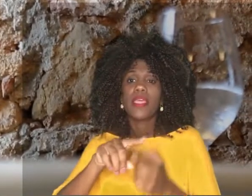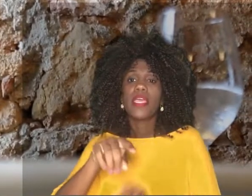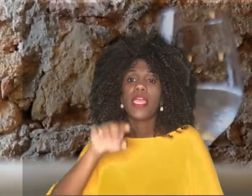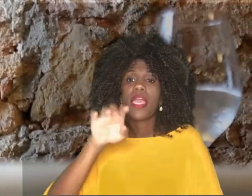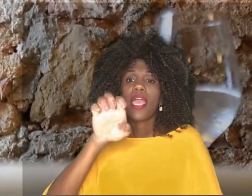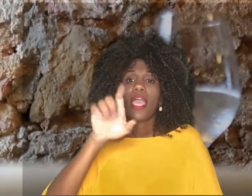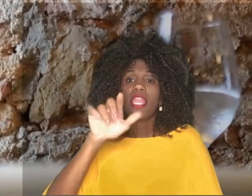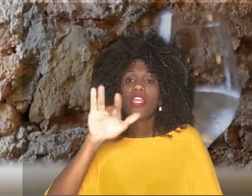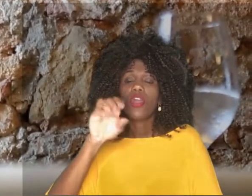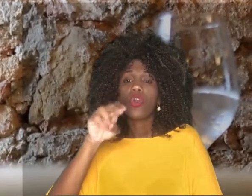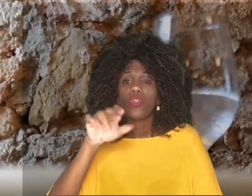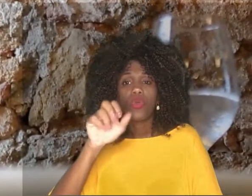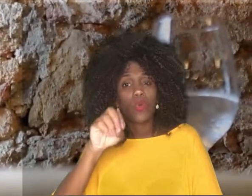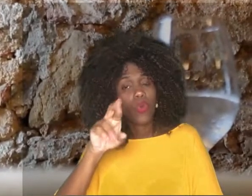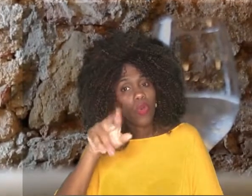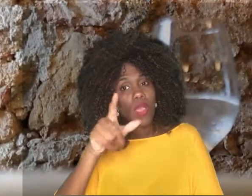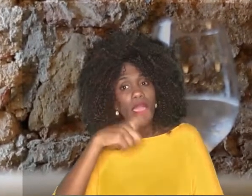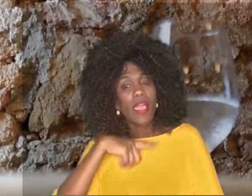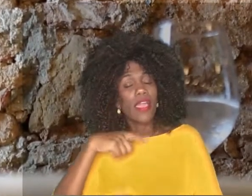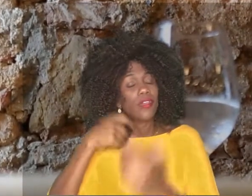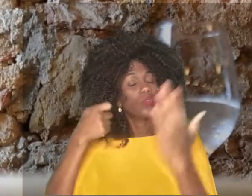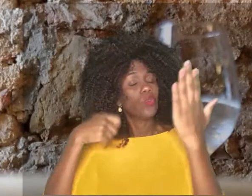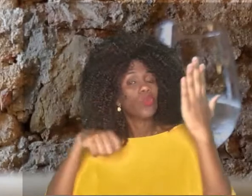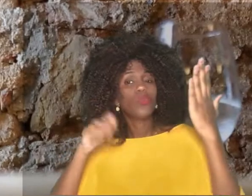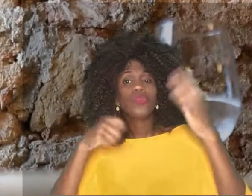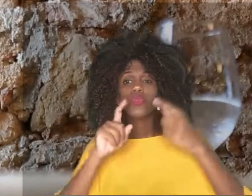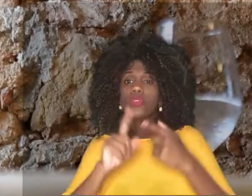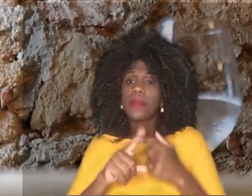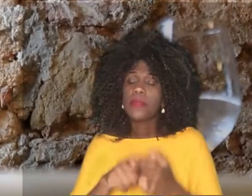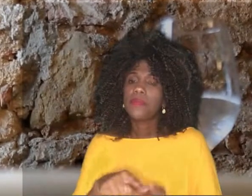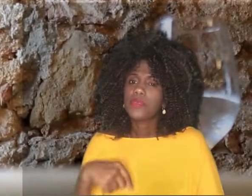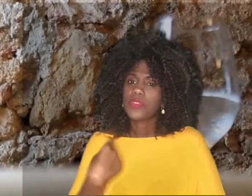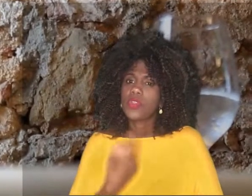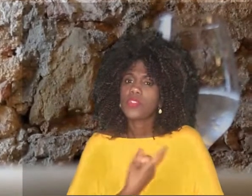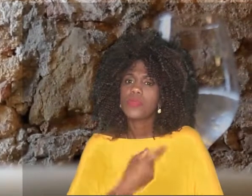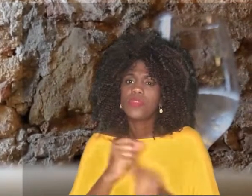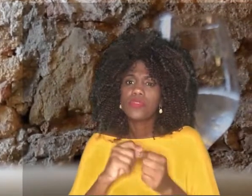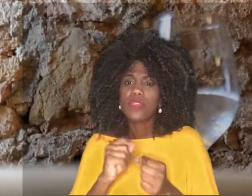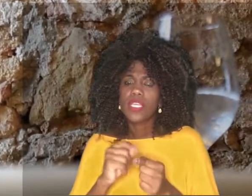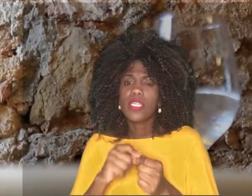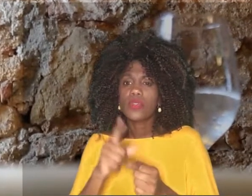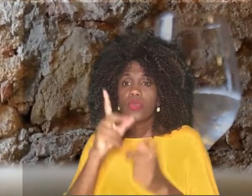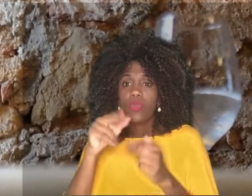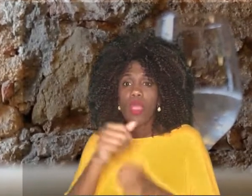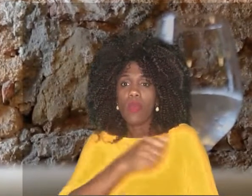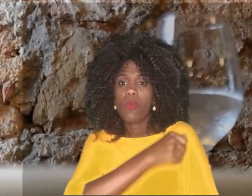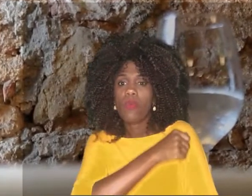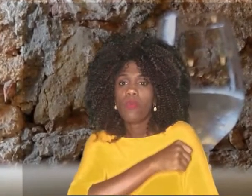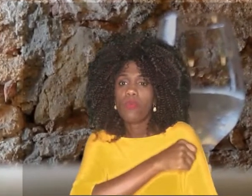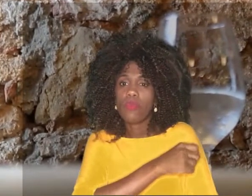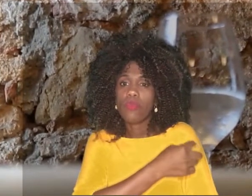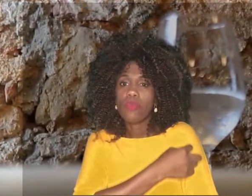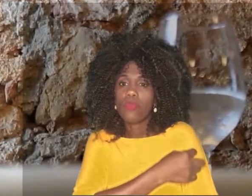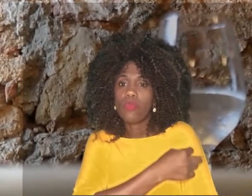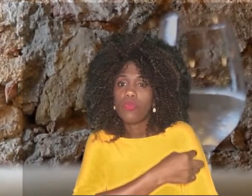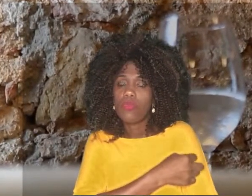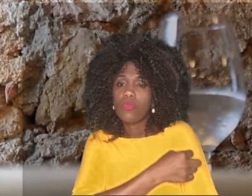de Oxum, é de Oxum também. Nós fomos feitos todos no mesmo barco, ou